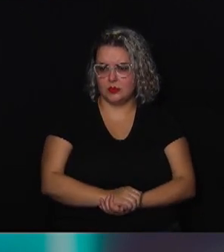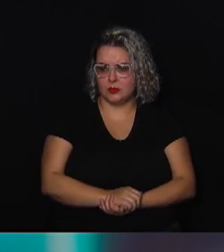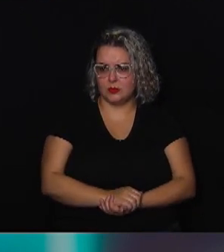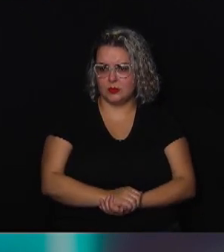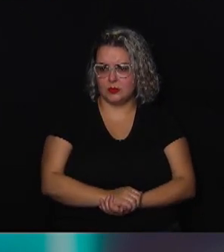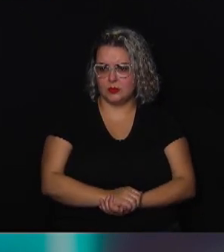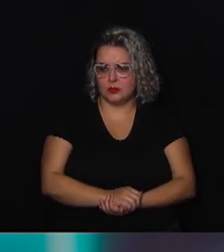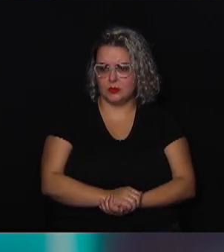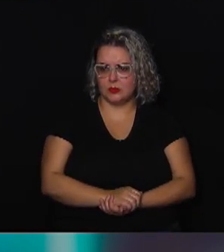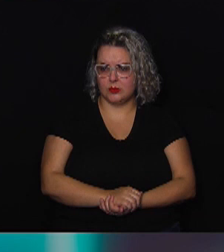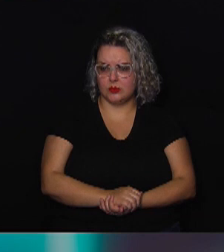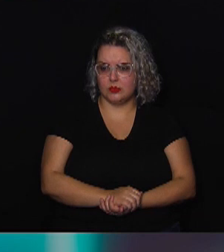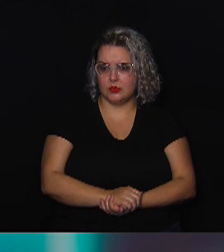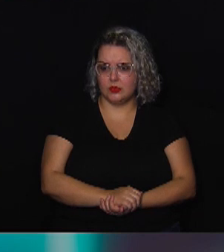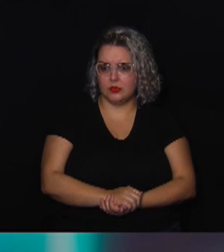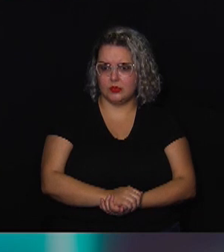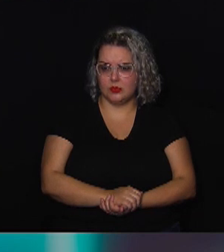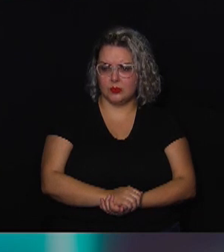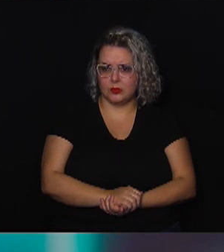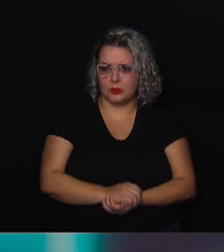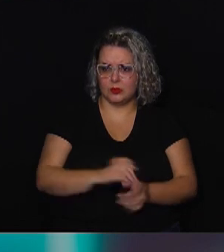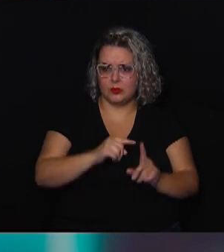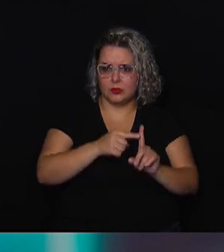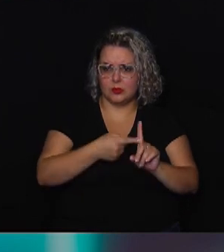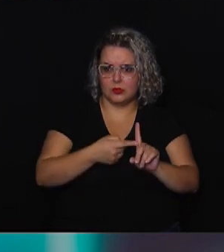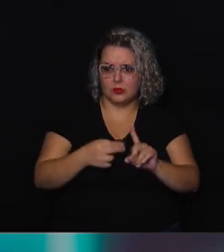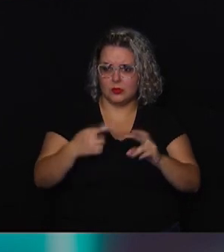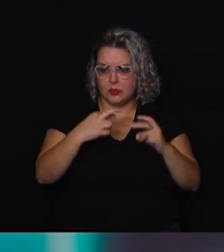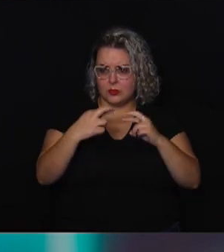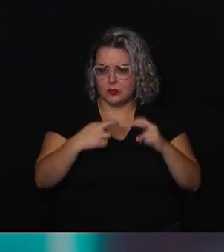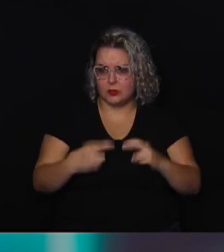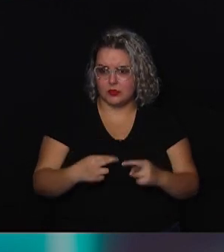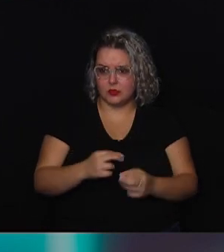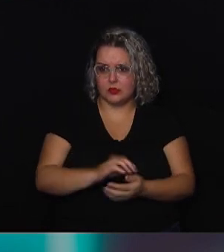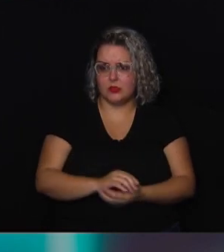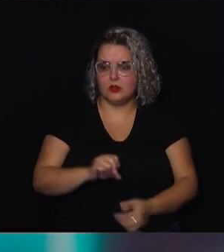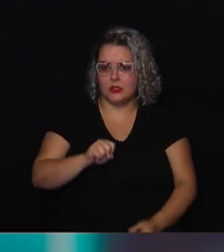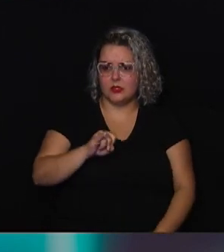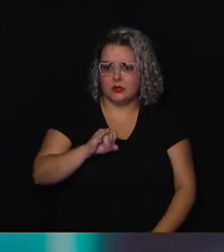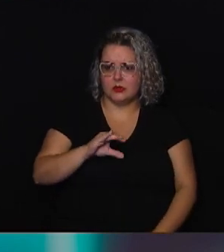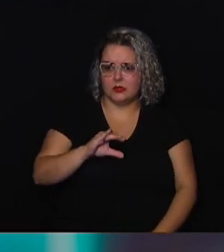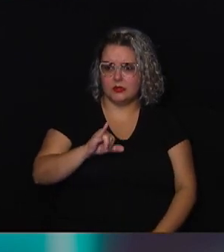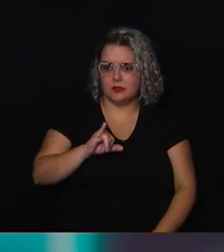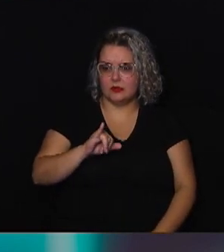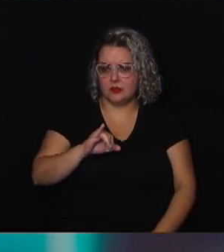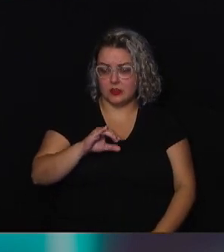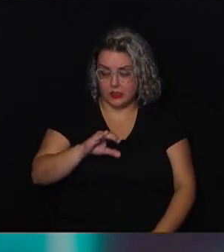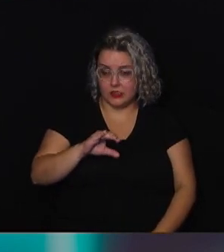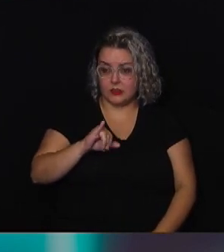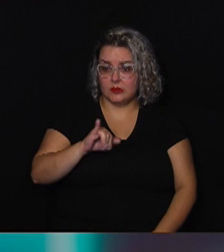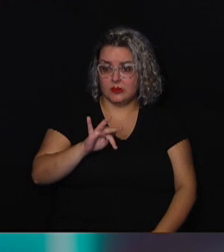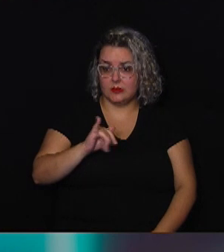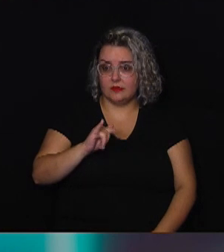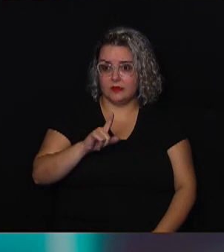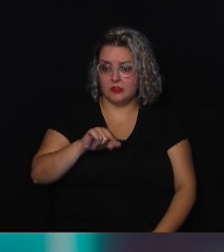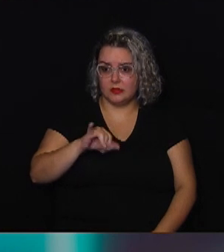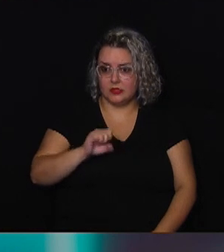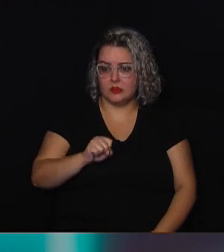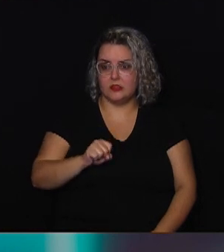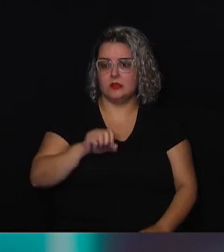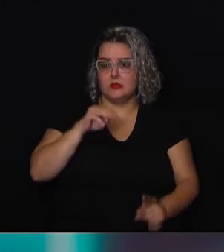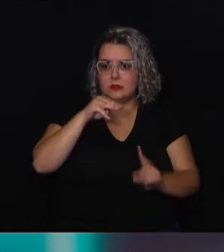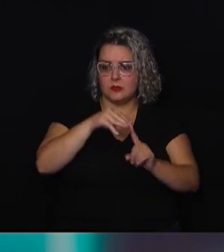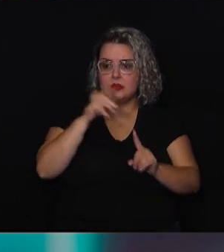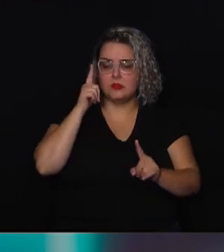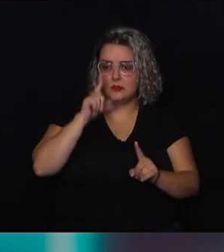Proporção de óbitos maternos investigados, 100%. Testes de sífilis por gestante também, bem acima da meta, que era de 2 por gestantes,